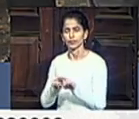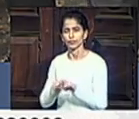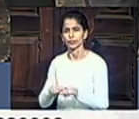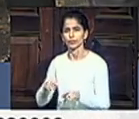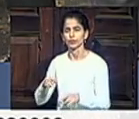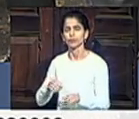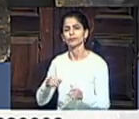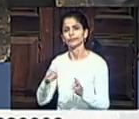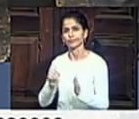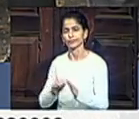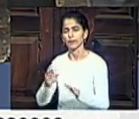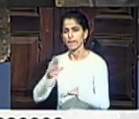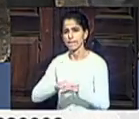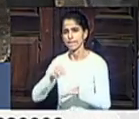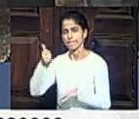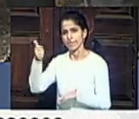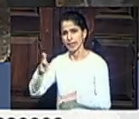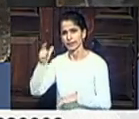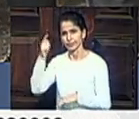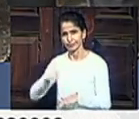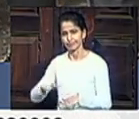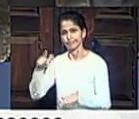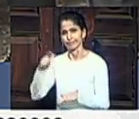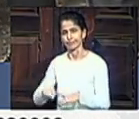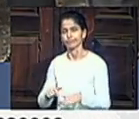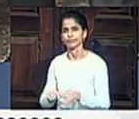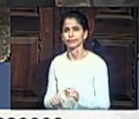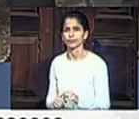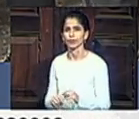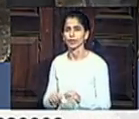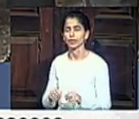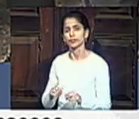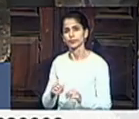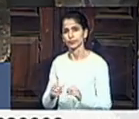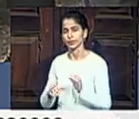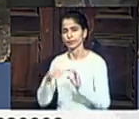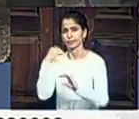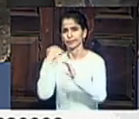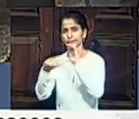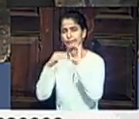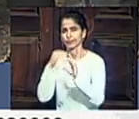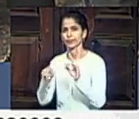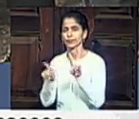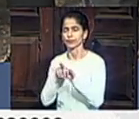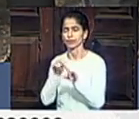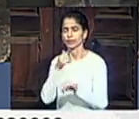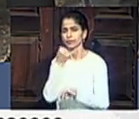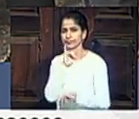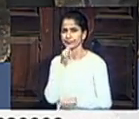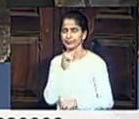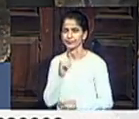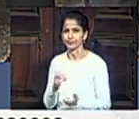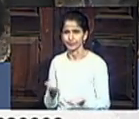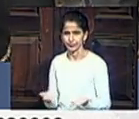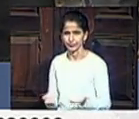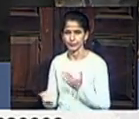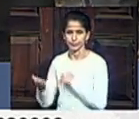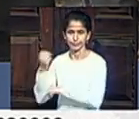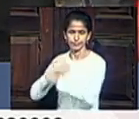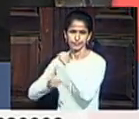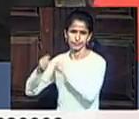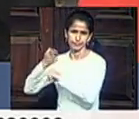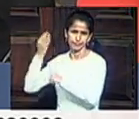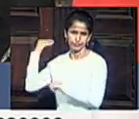sobretaxando a alíquota, em especial das comunicações e da energia. Naquela